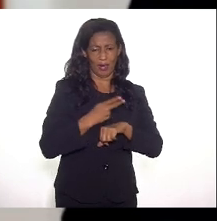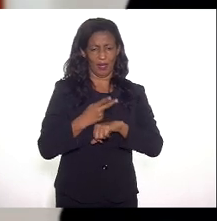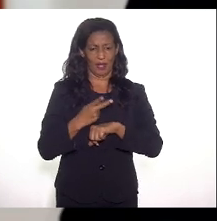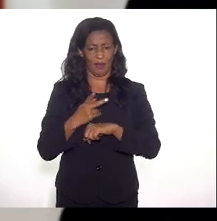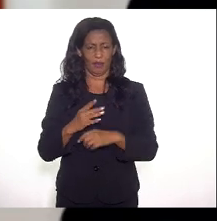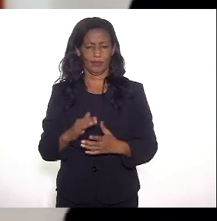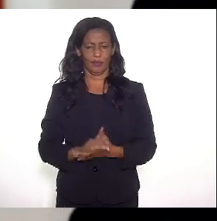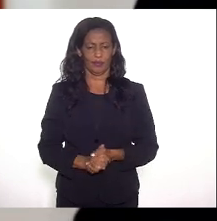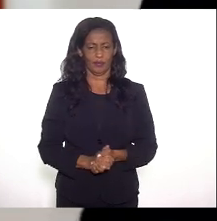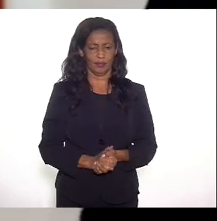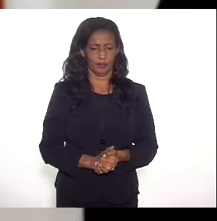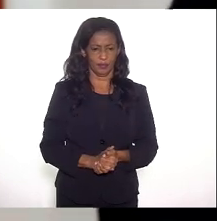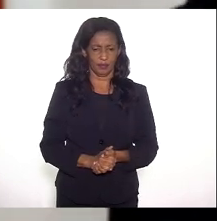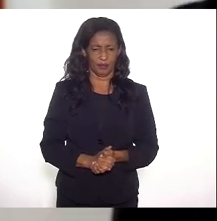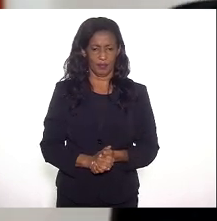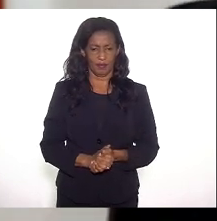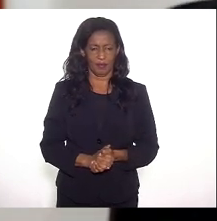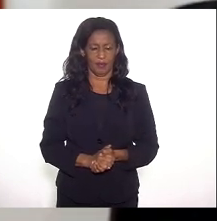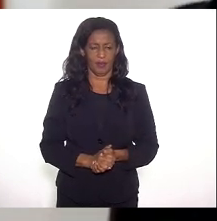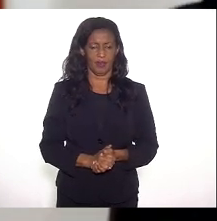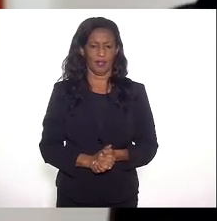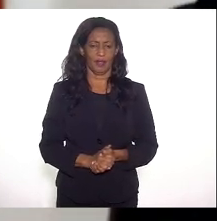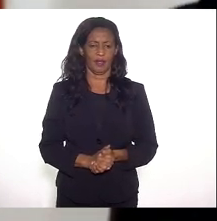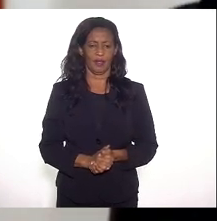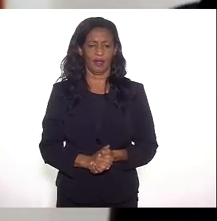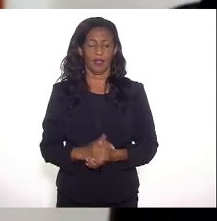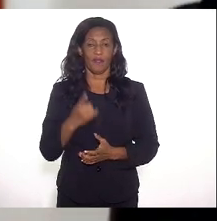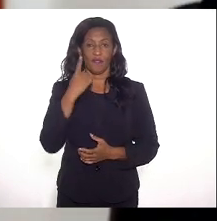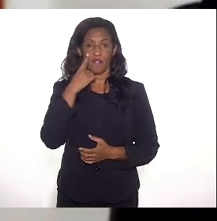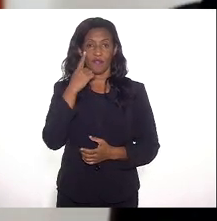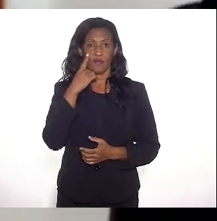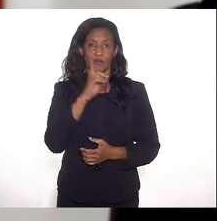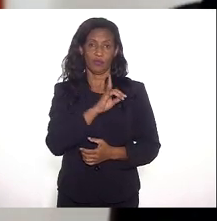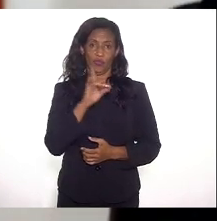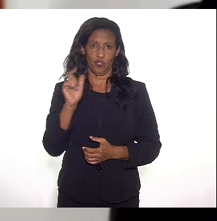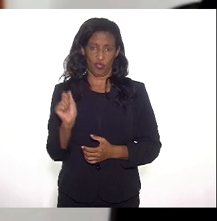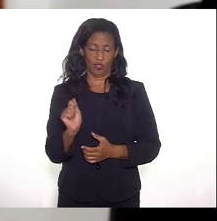mas é, consolidar as datas.